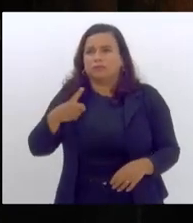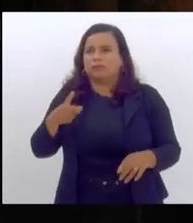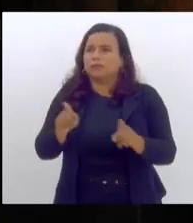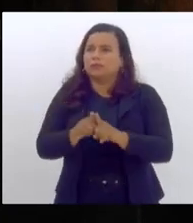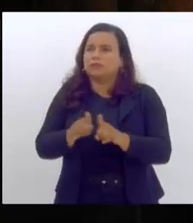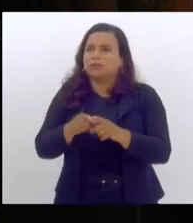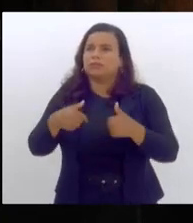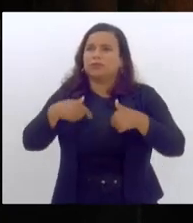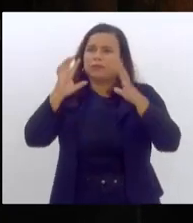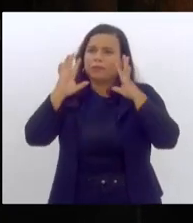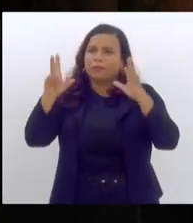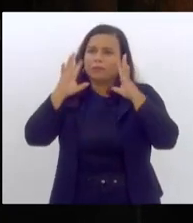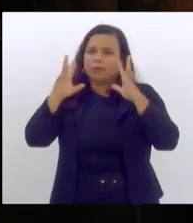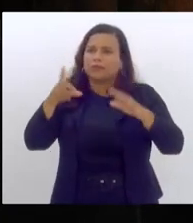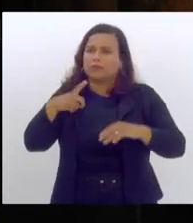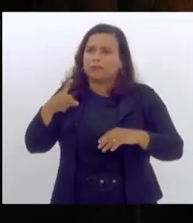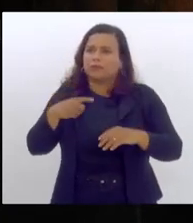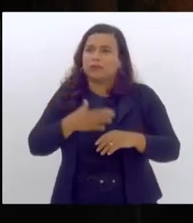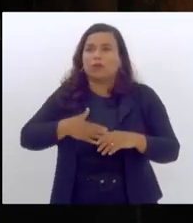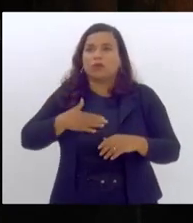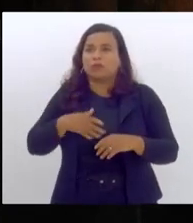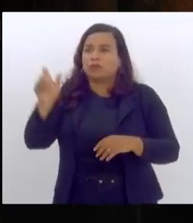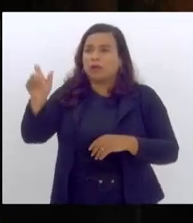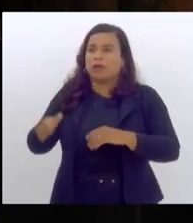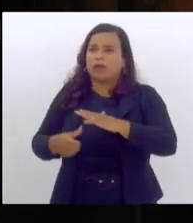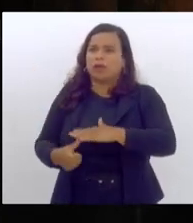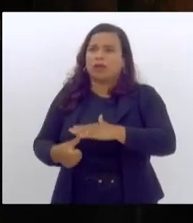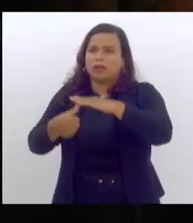fico me perguntando, e queria que o reitor respondesse, qual seria a